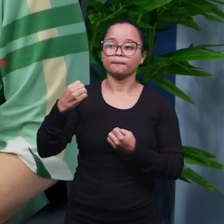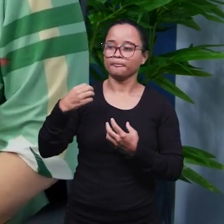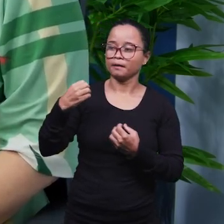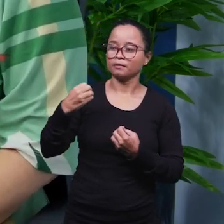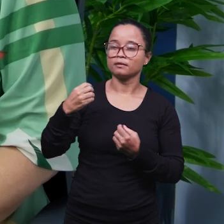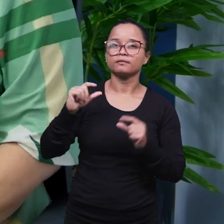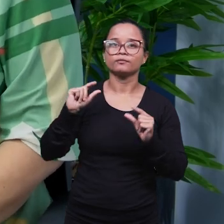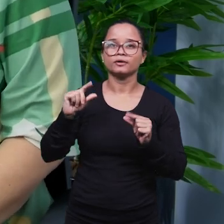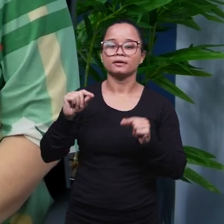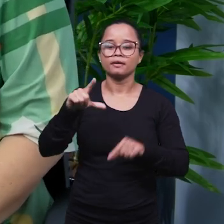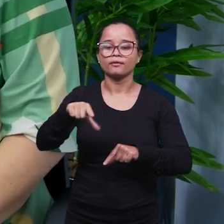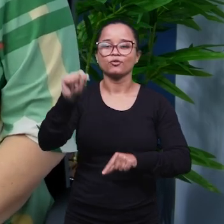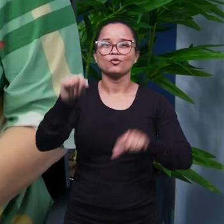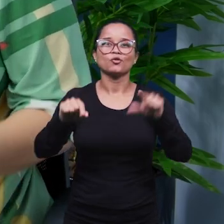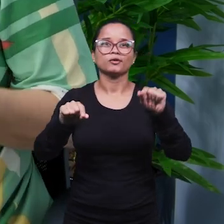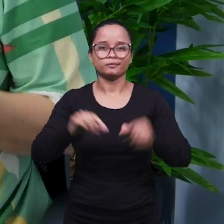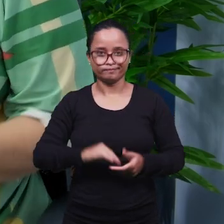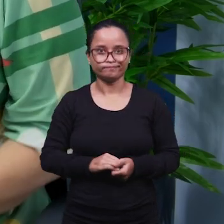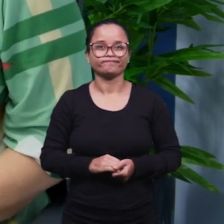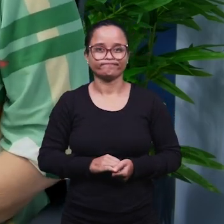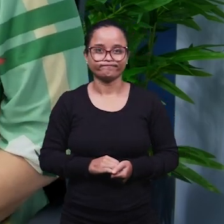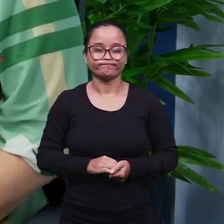a escolher